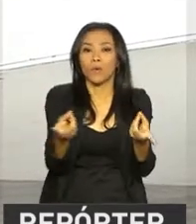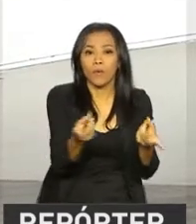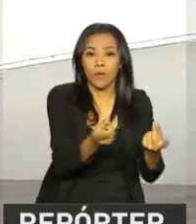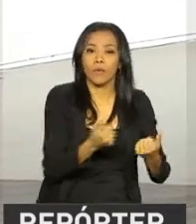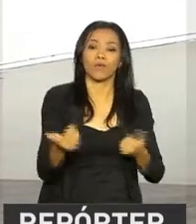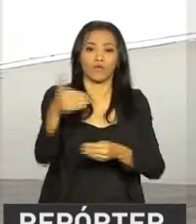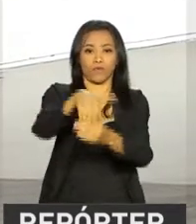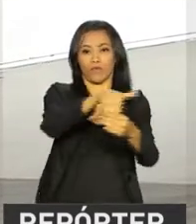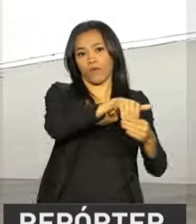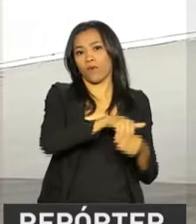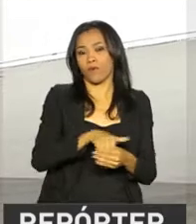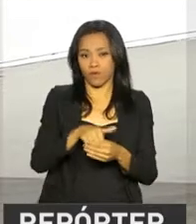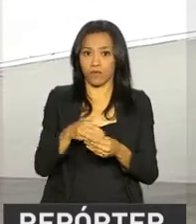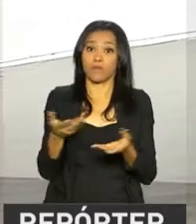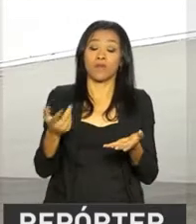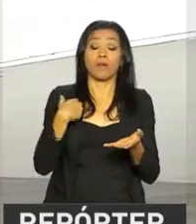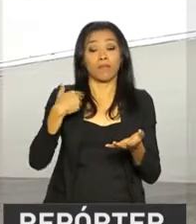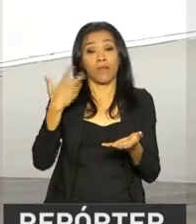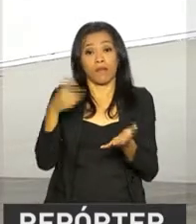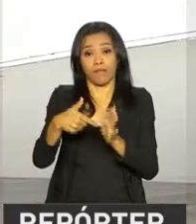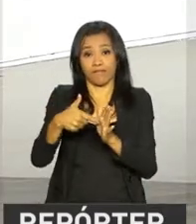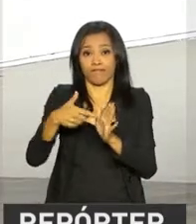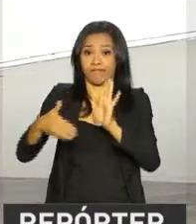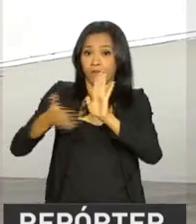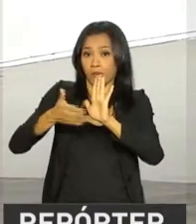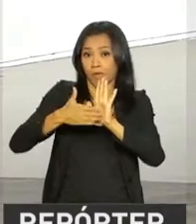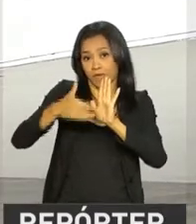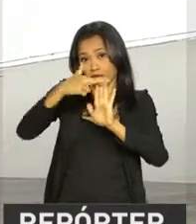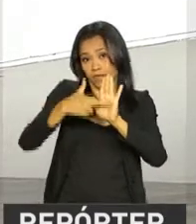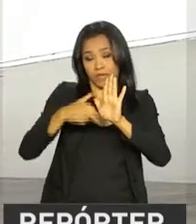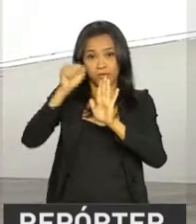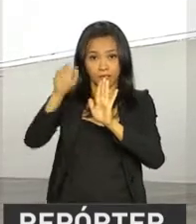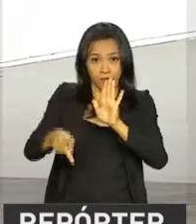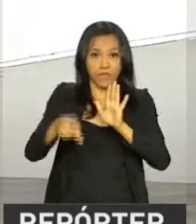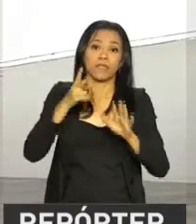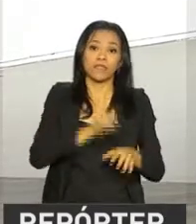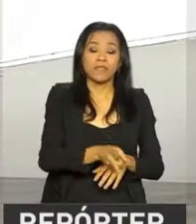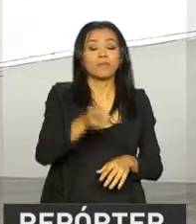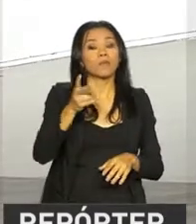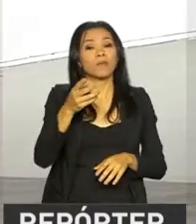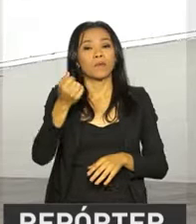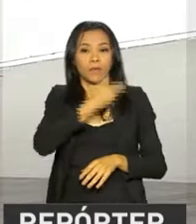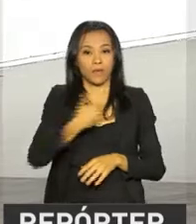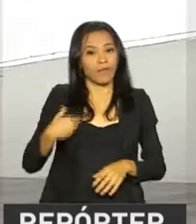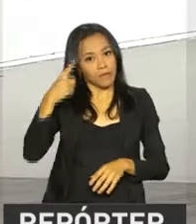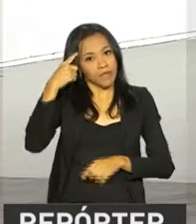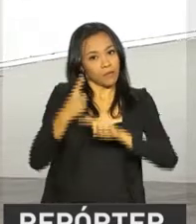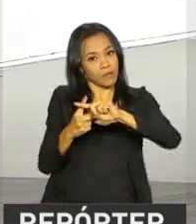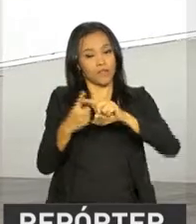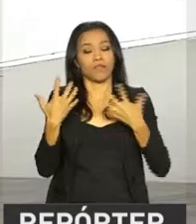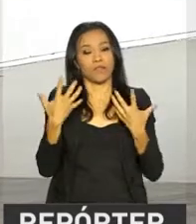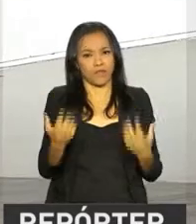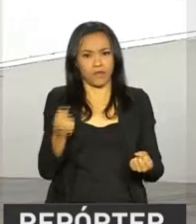da reforma da Previdência. A cada dia o governo está mais otimista por essa aprovação. Vamos ouvir o